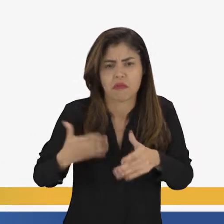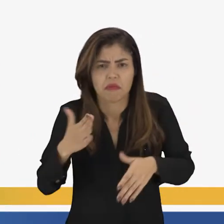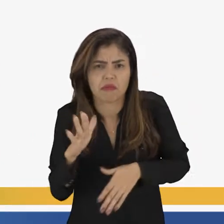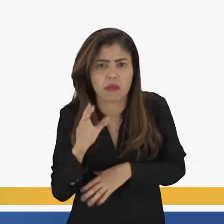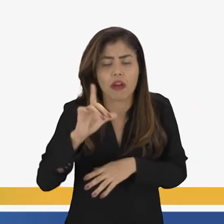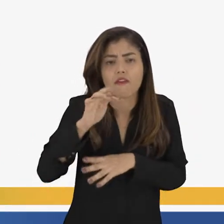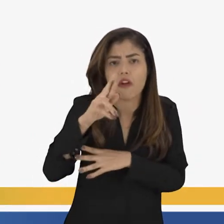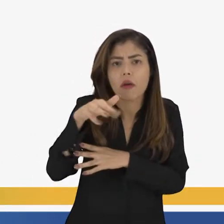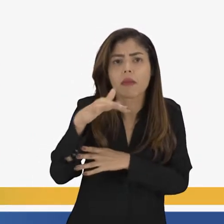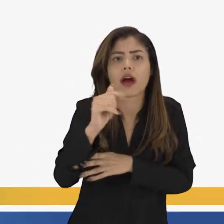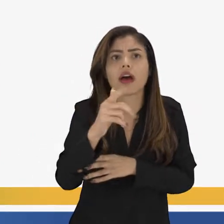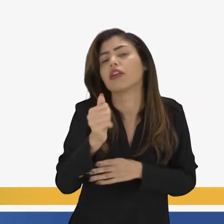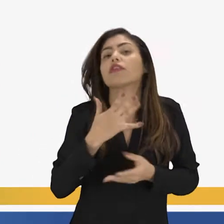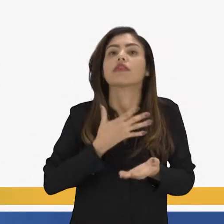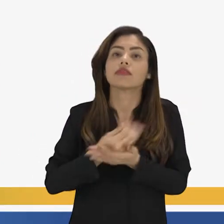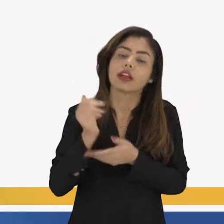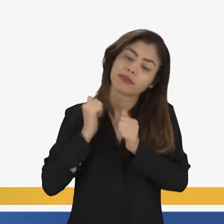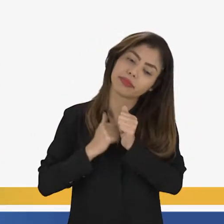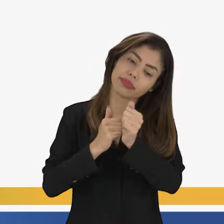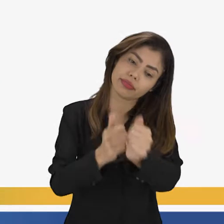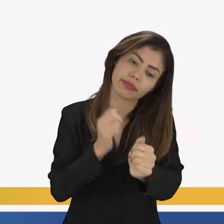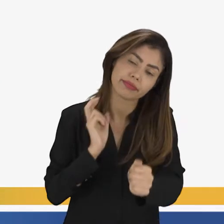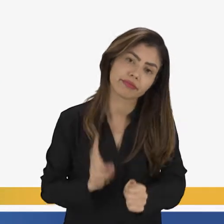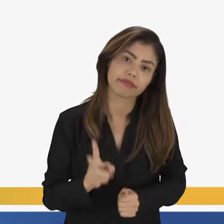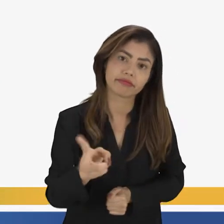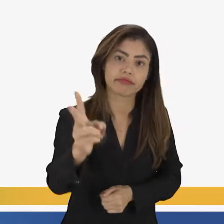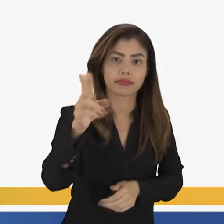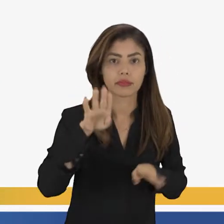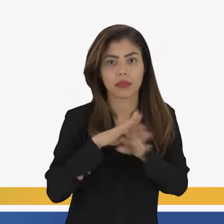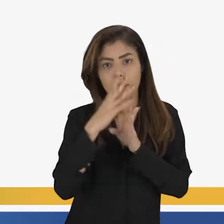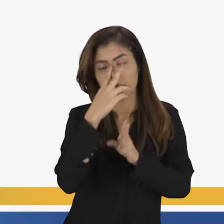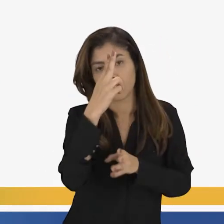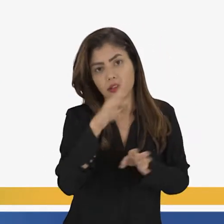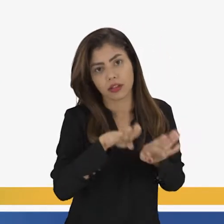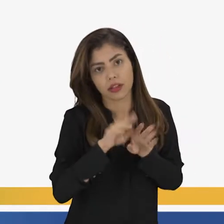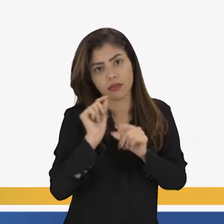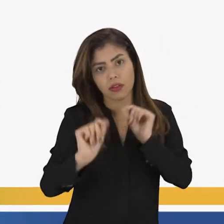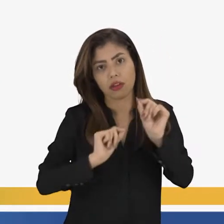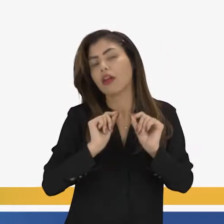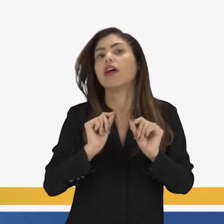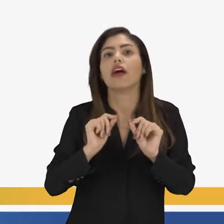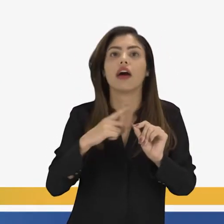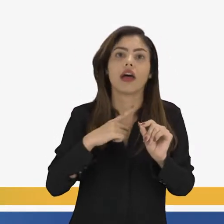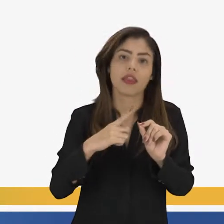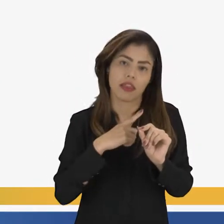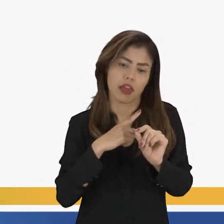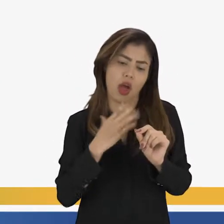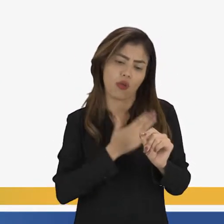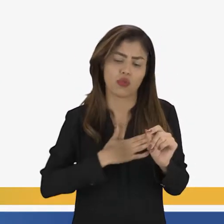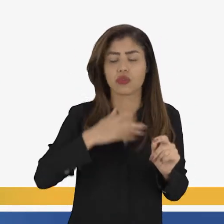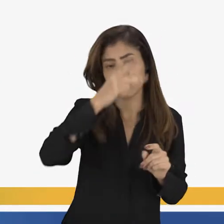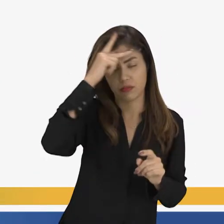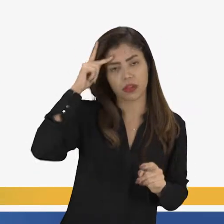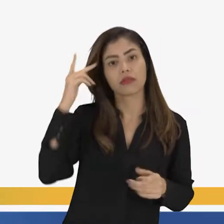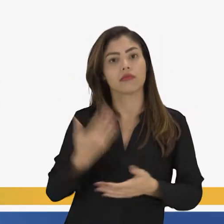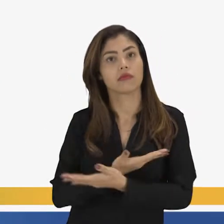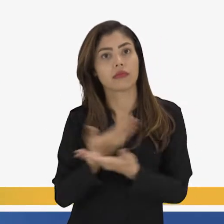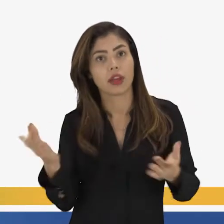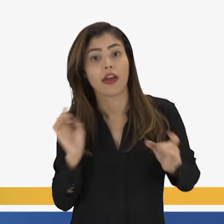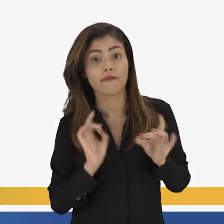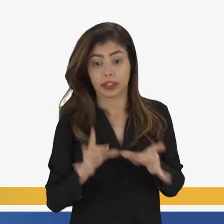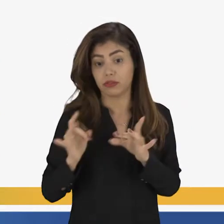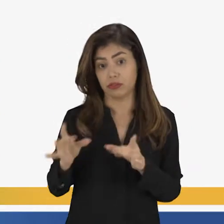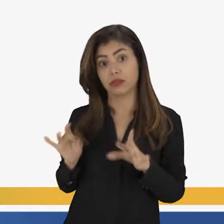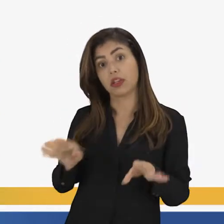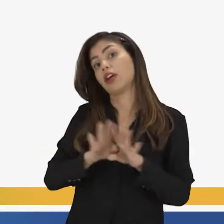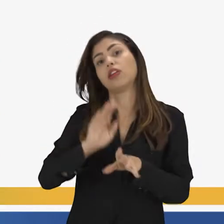que de sequência, muito parecidos, fazendo com que elas caíssem no gosto das pessoas e fossem vendidas